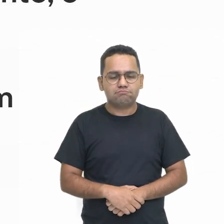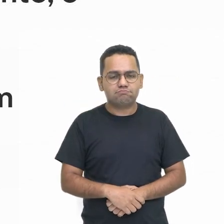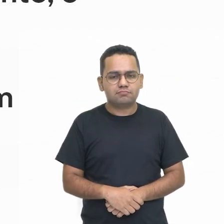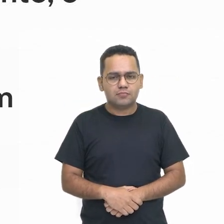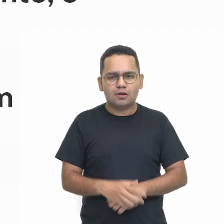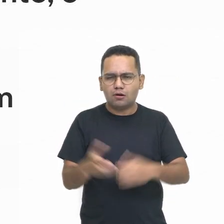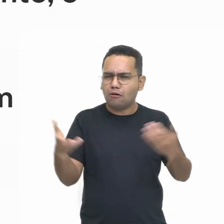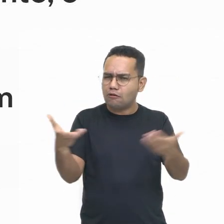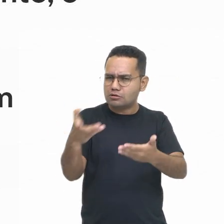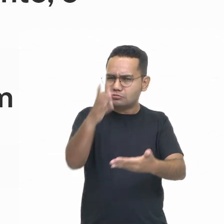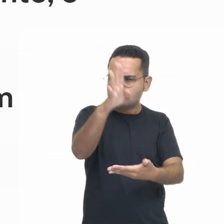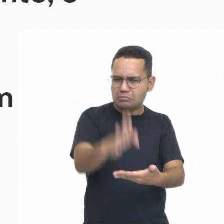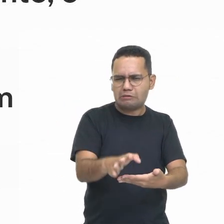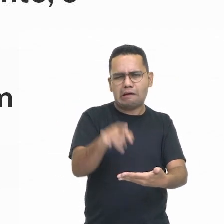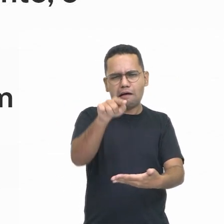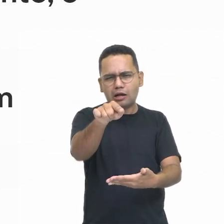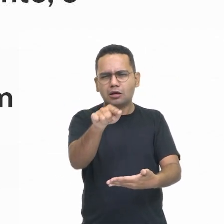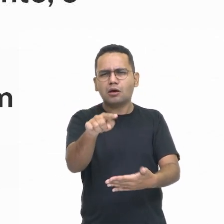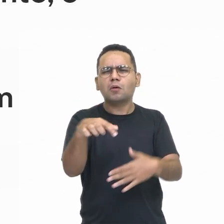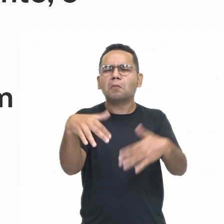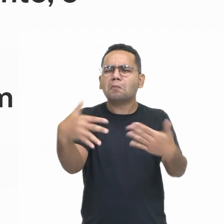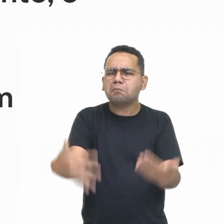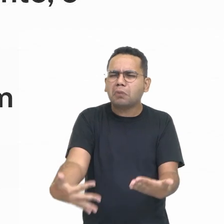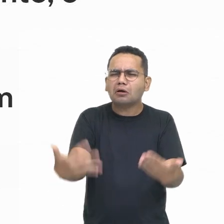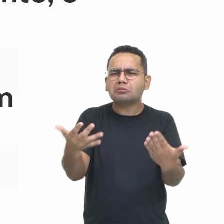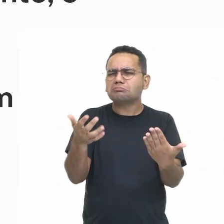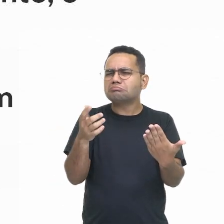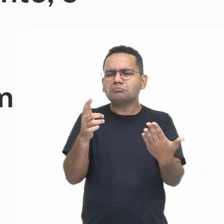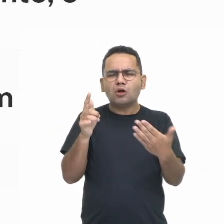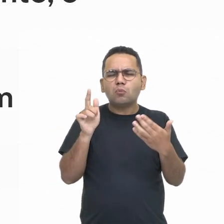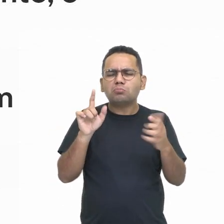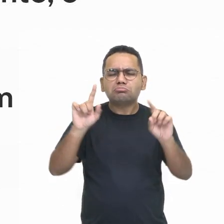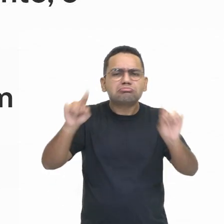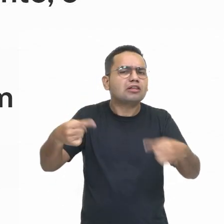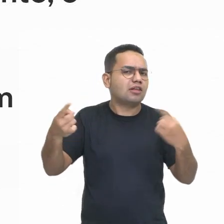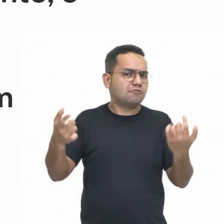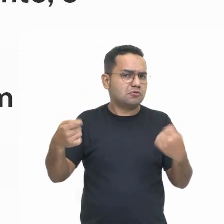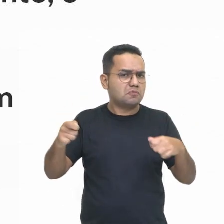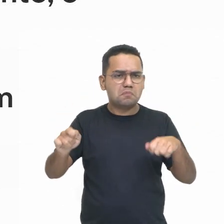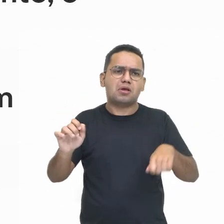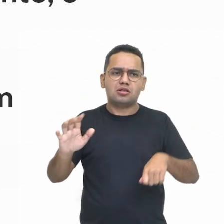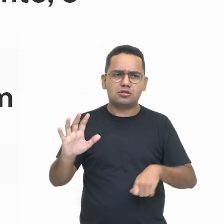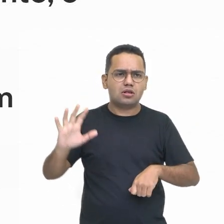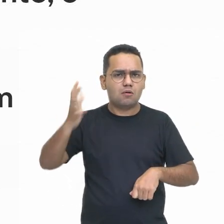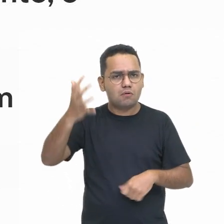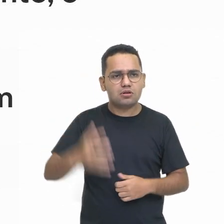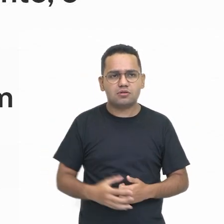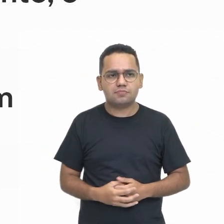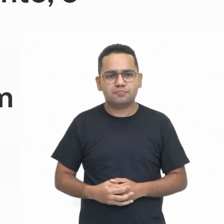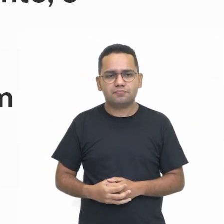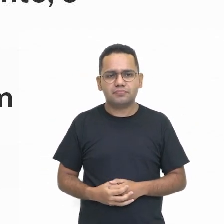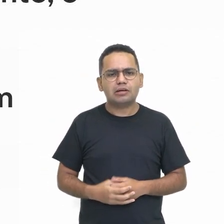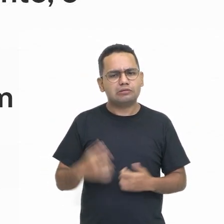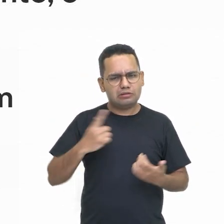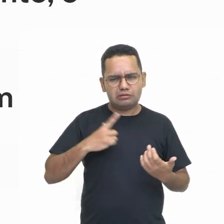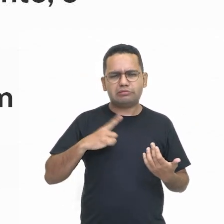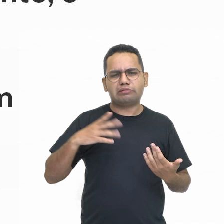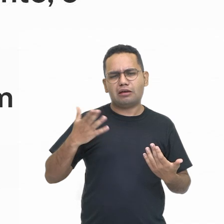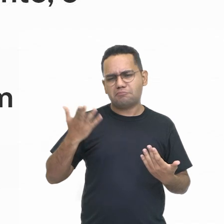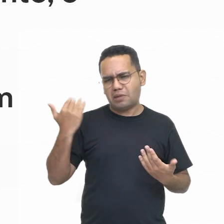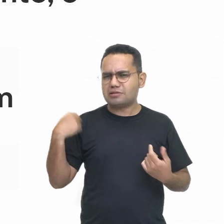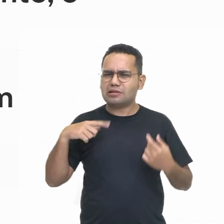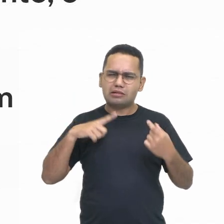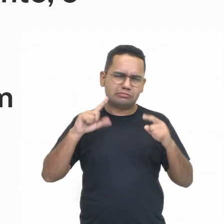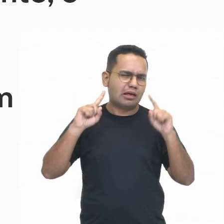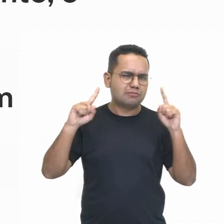na atualidade? O Brasil ele ainda enfrenta desafios relacionados aos ciclos econômicos do passado, como a